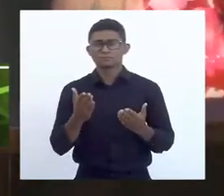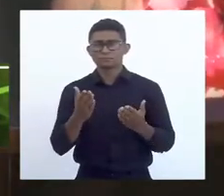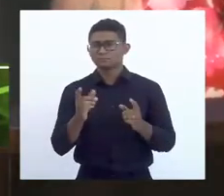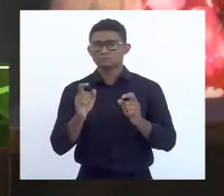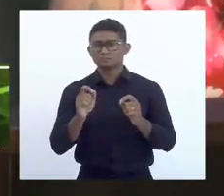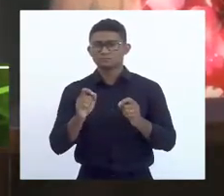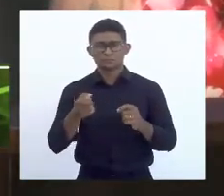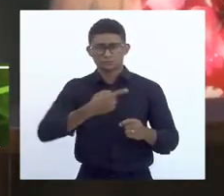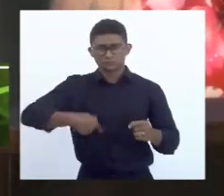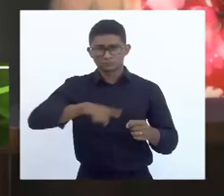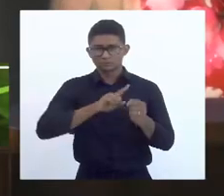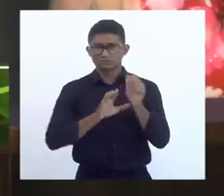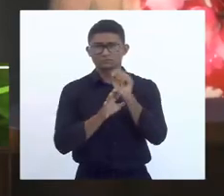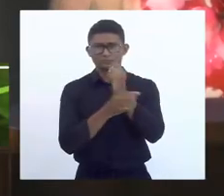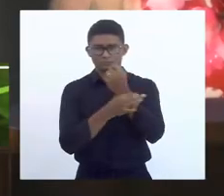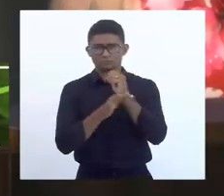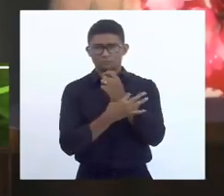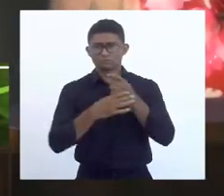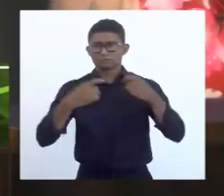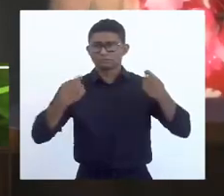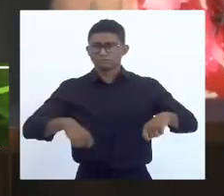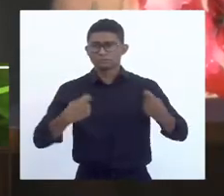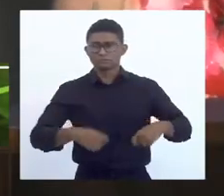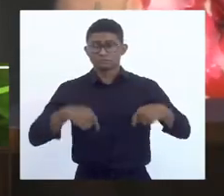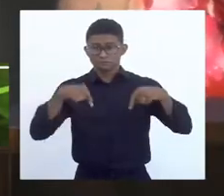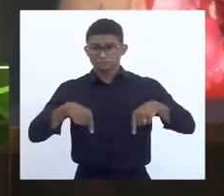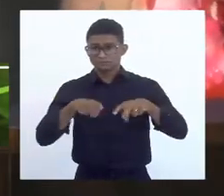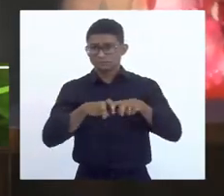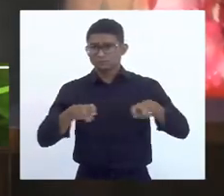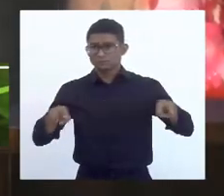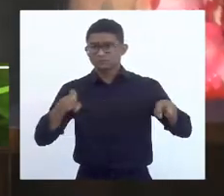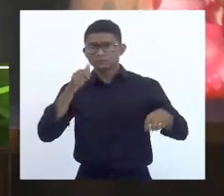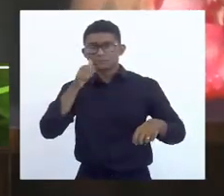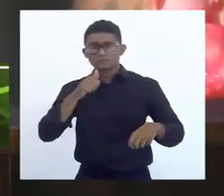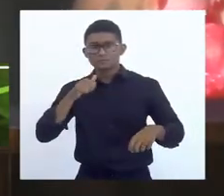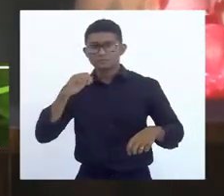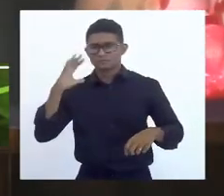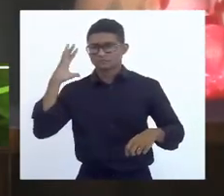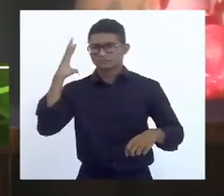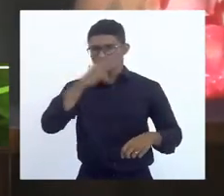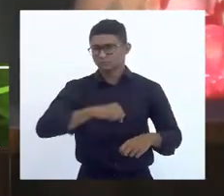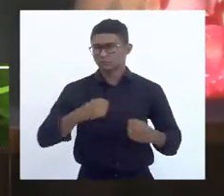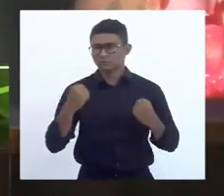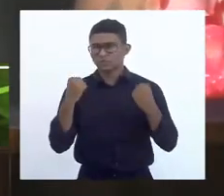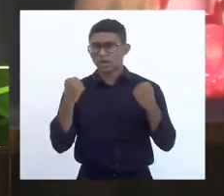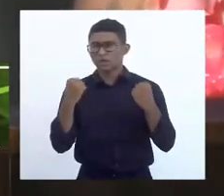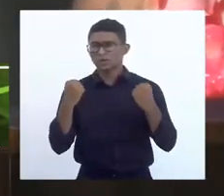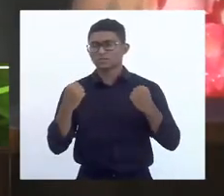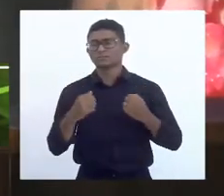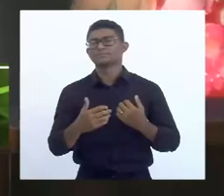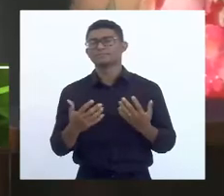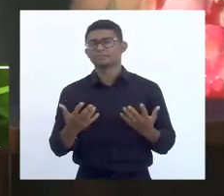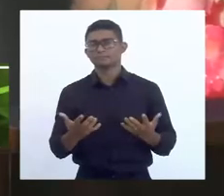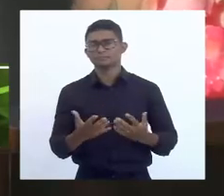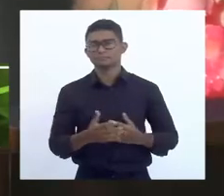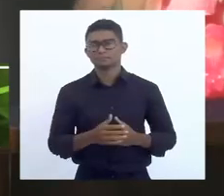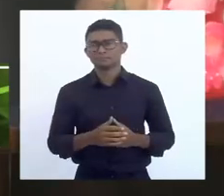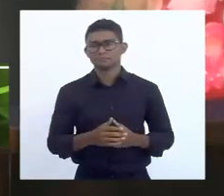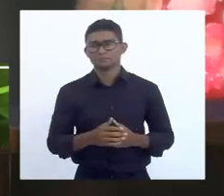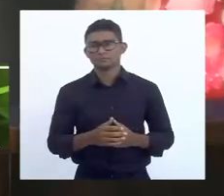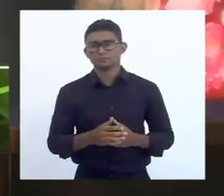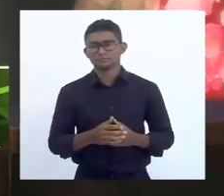da segurança. E que nessa mesa de mulheres lindas e maravilhosas e poderosas, que Mamãe Oxum continue